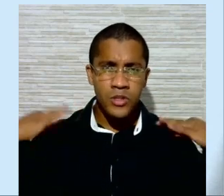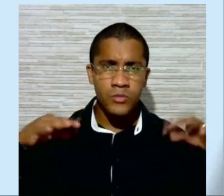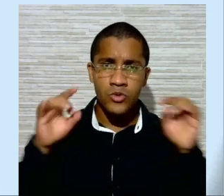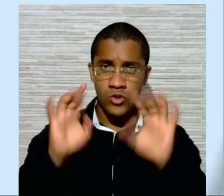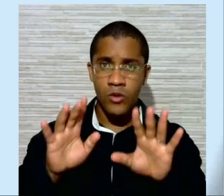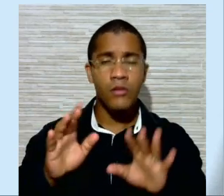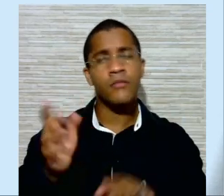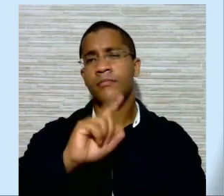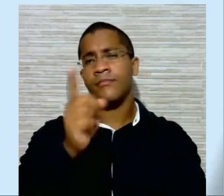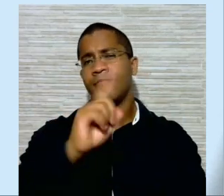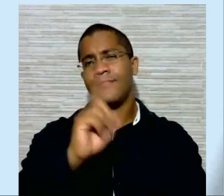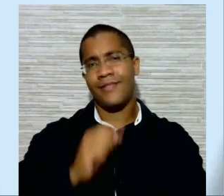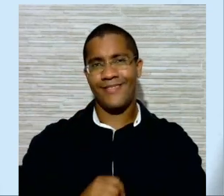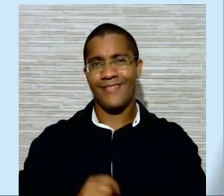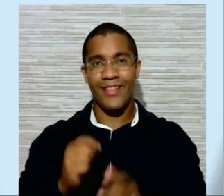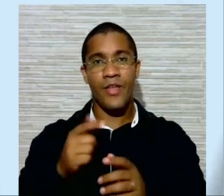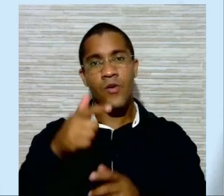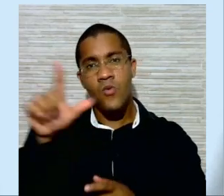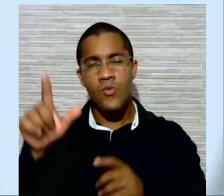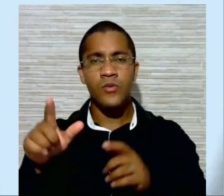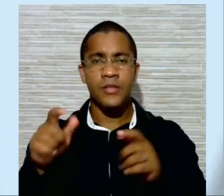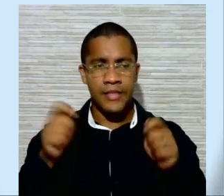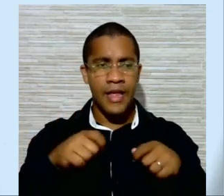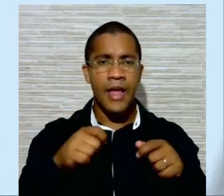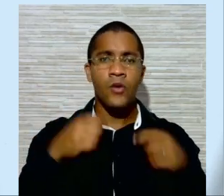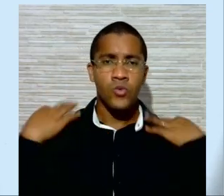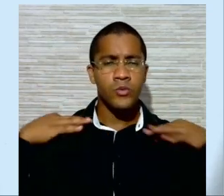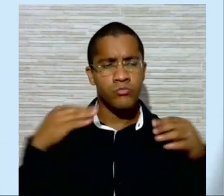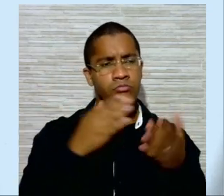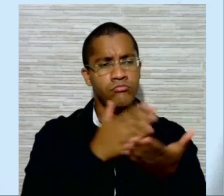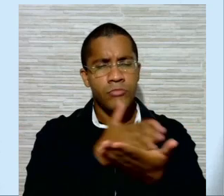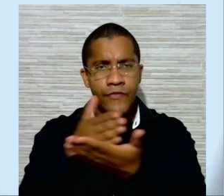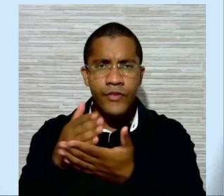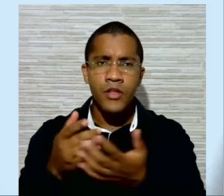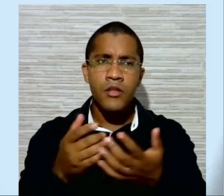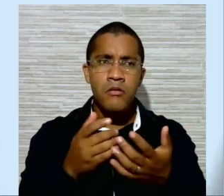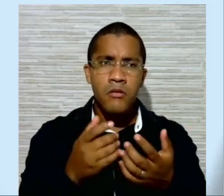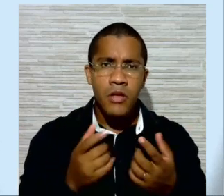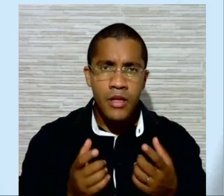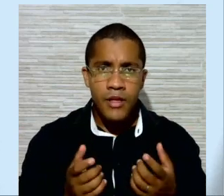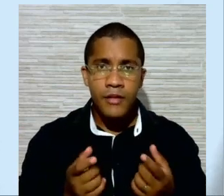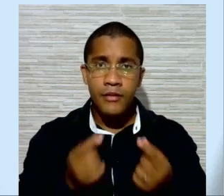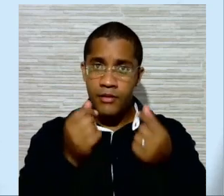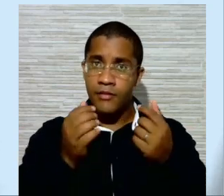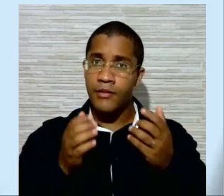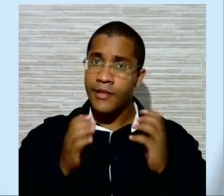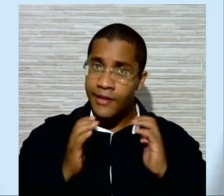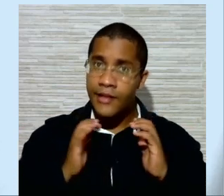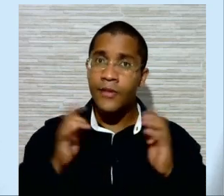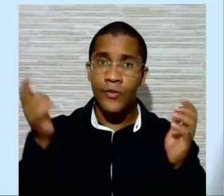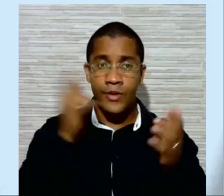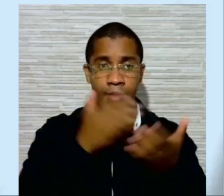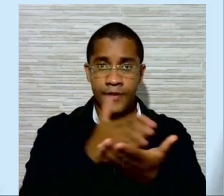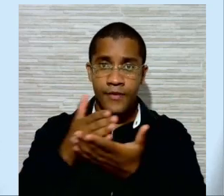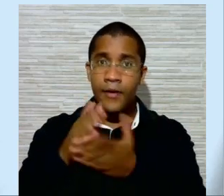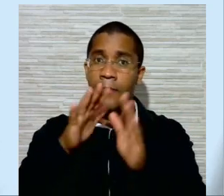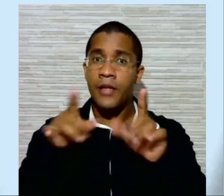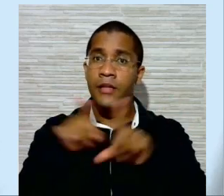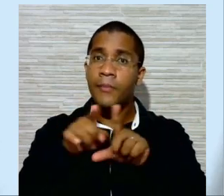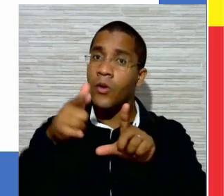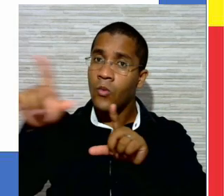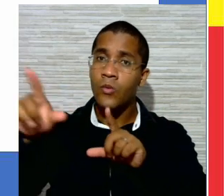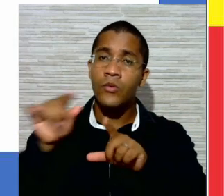parte desse processo de distribuição de riqueza, desse processo de influência na economia, tá? Existem também outros